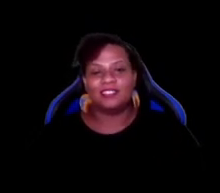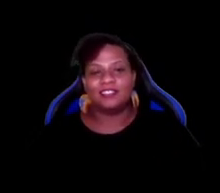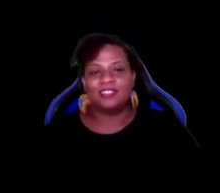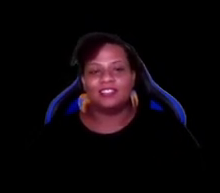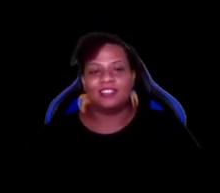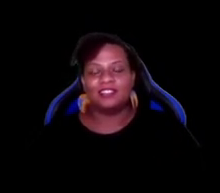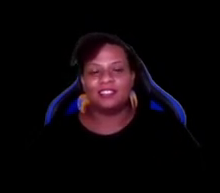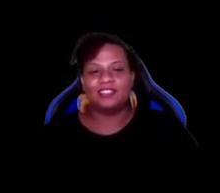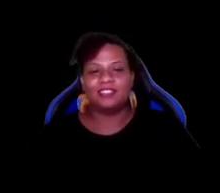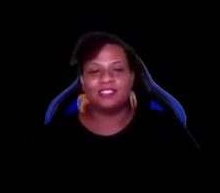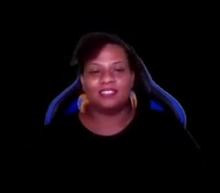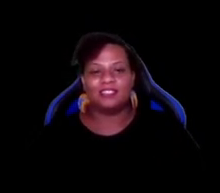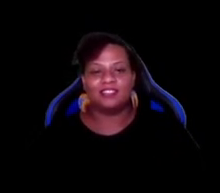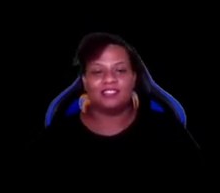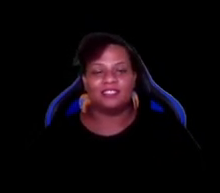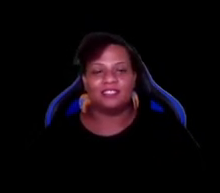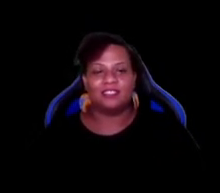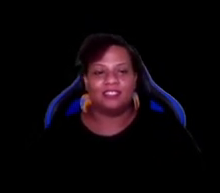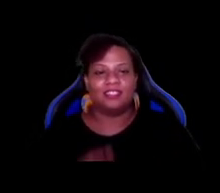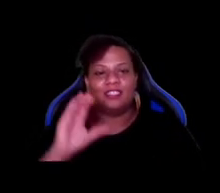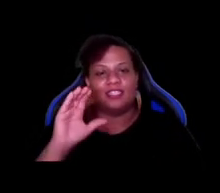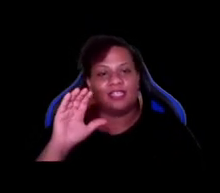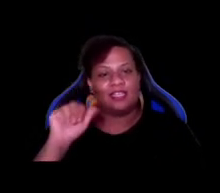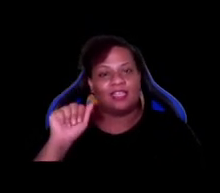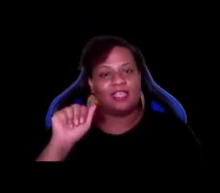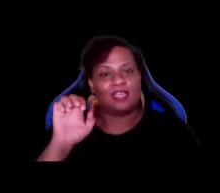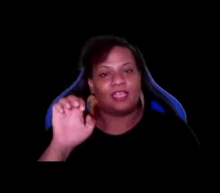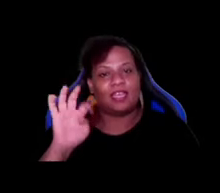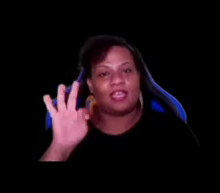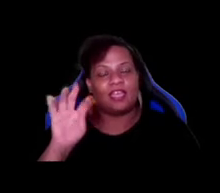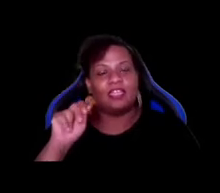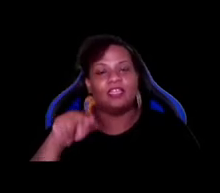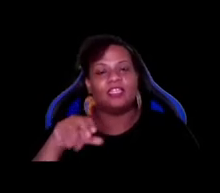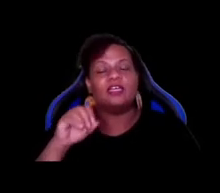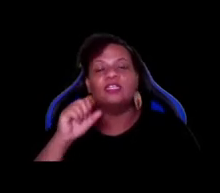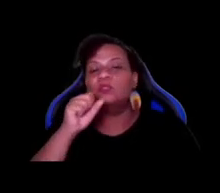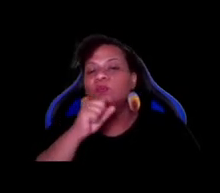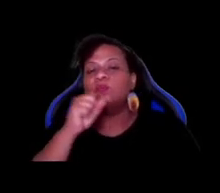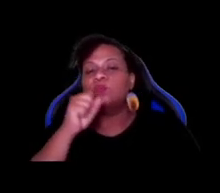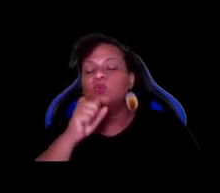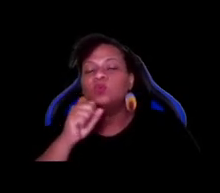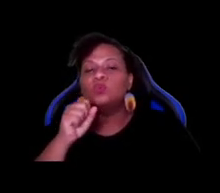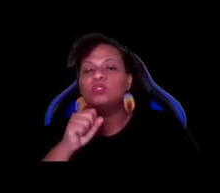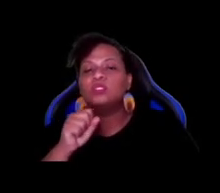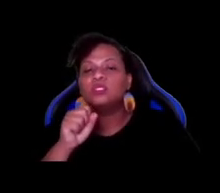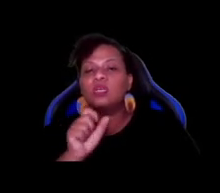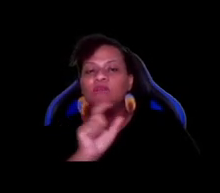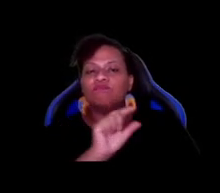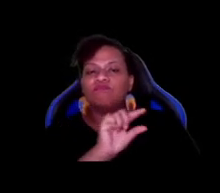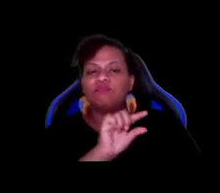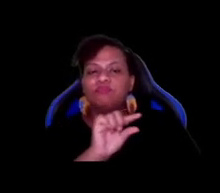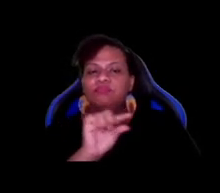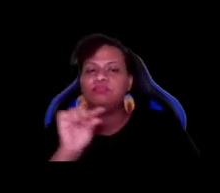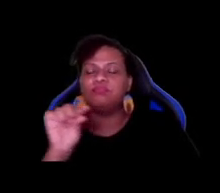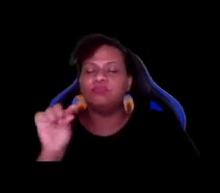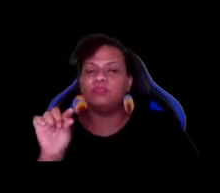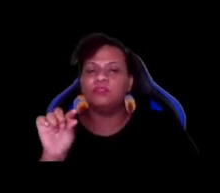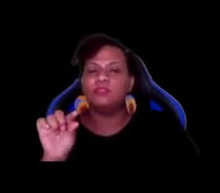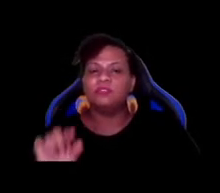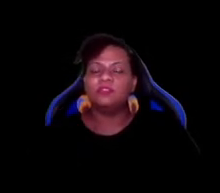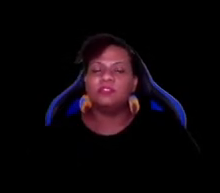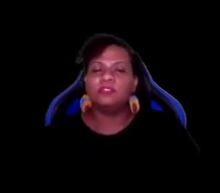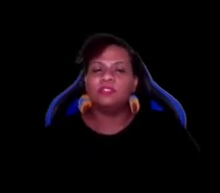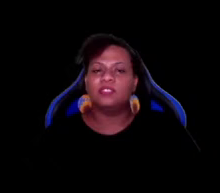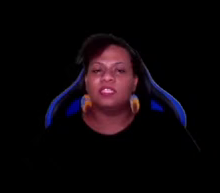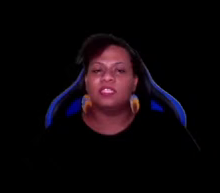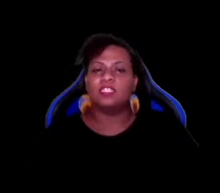o Caetano fez uma canção que chama Rumpi Drum Machine Lé, em que